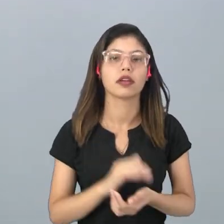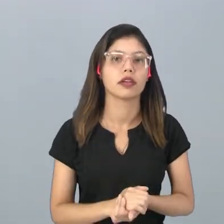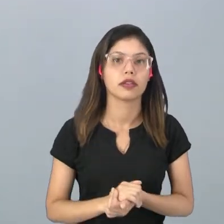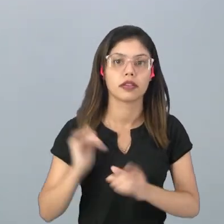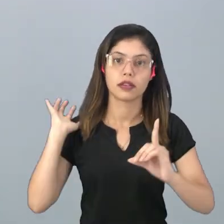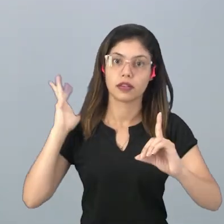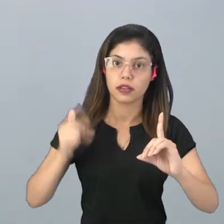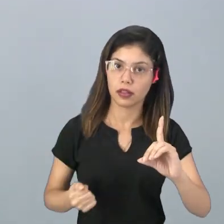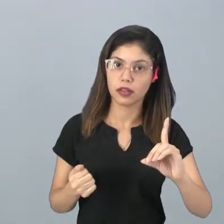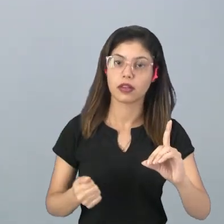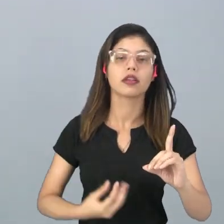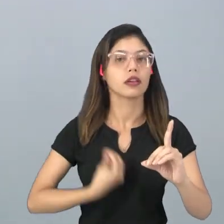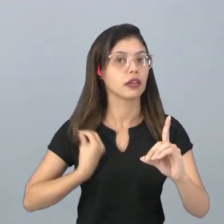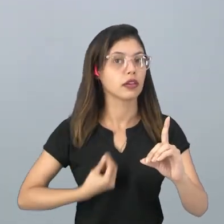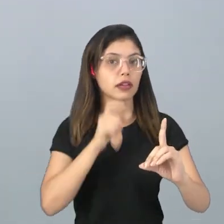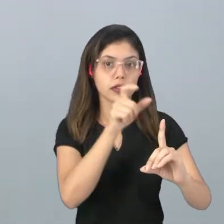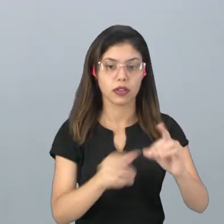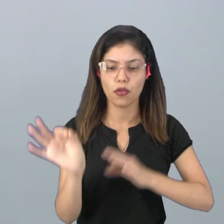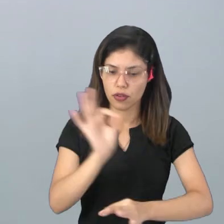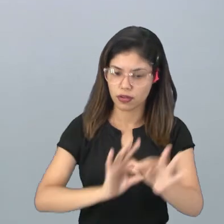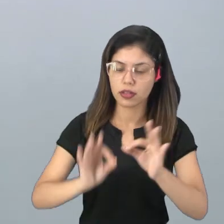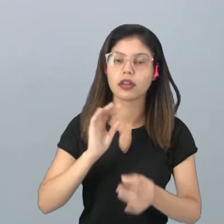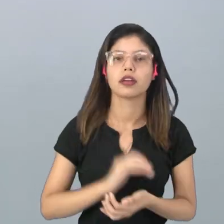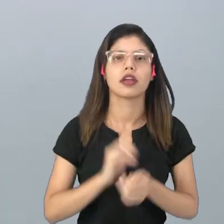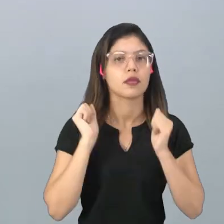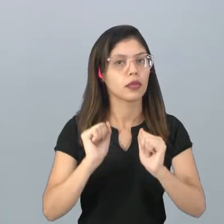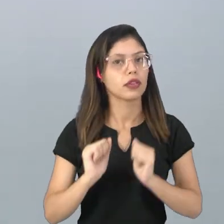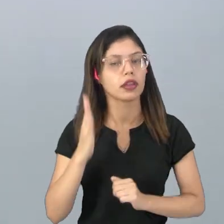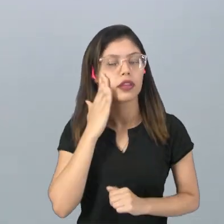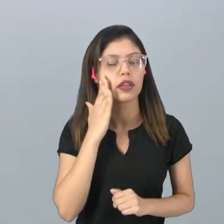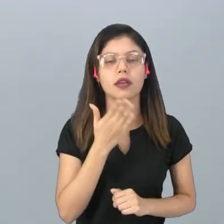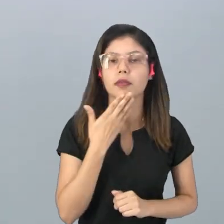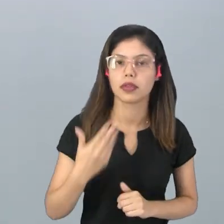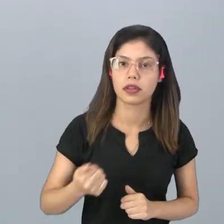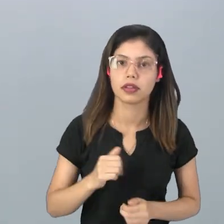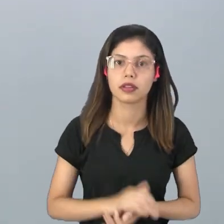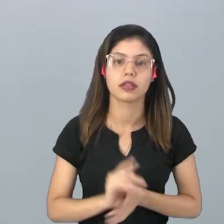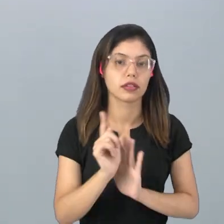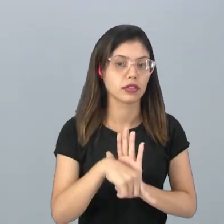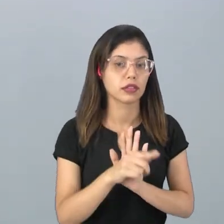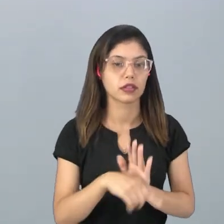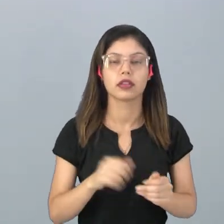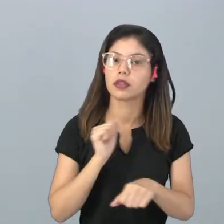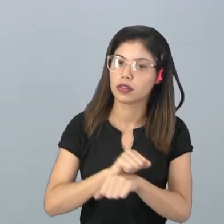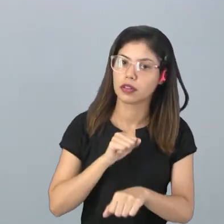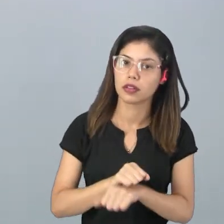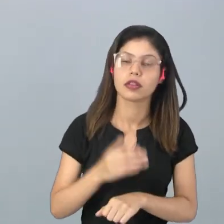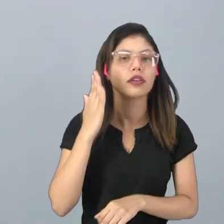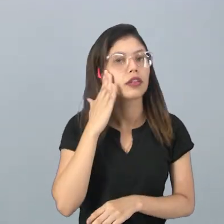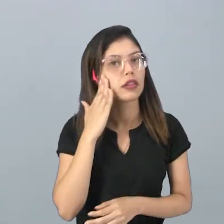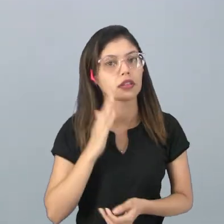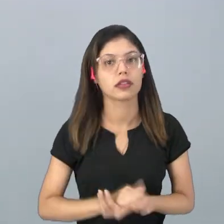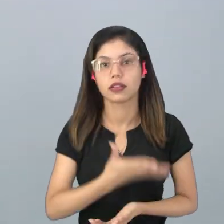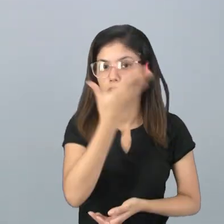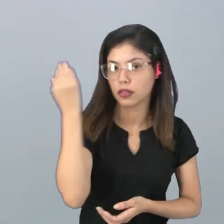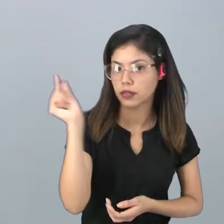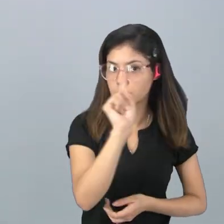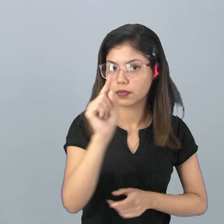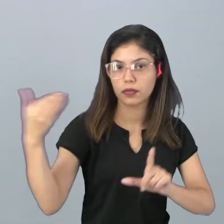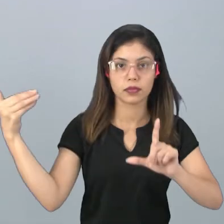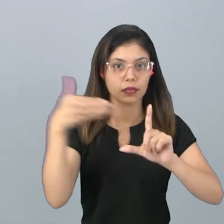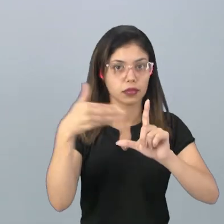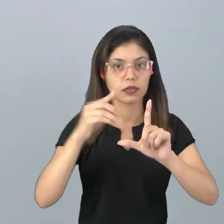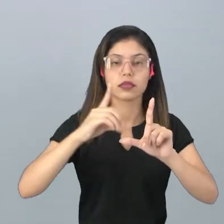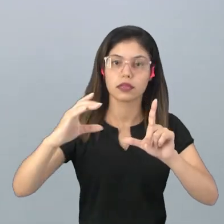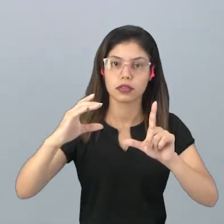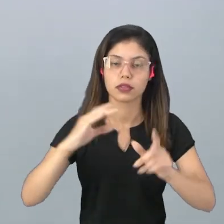uma biografia para você compreender como organizar isso e a gente vai poder compreender um pouquinho mais desse gênero. Eu espero que você tenha compreendido e